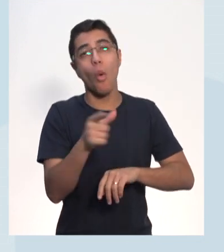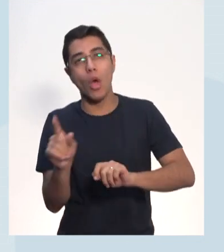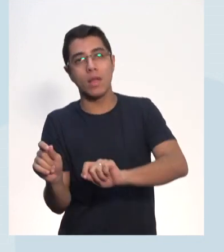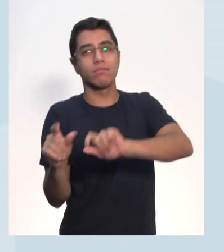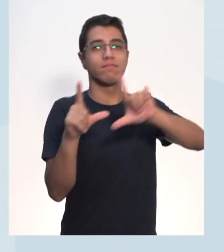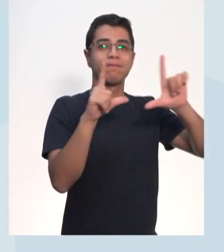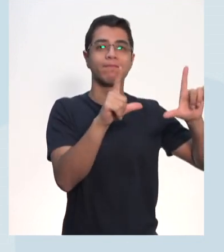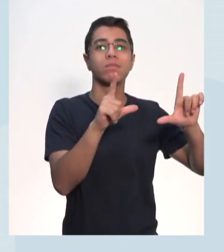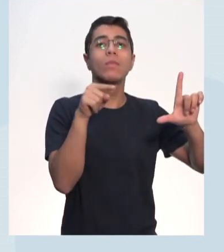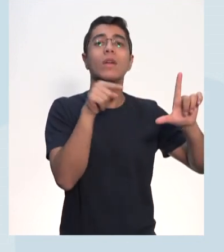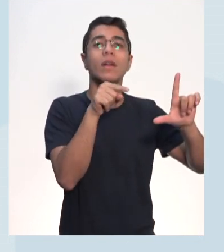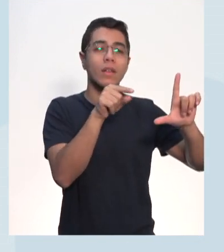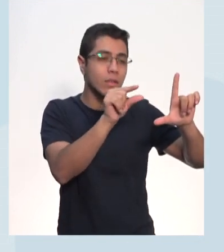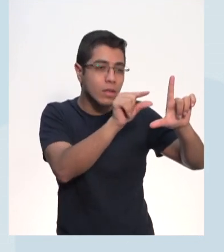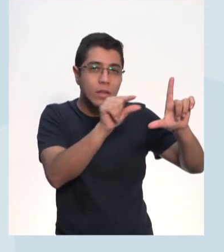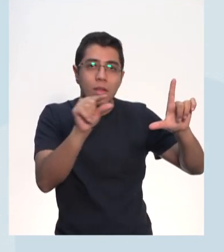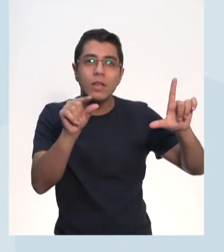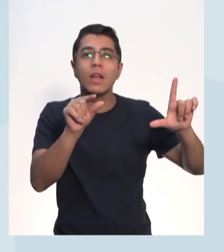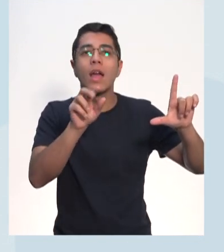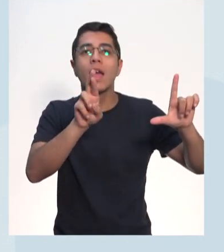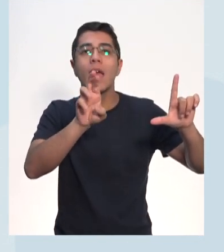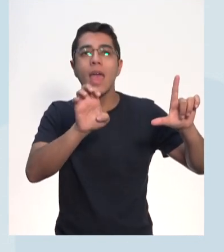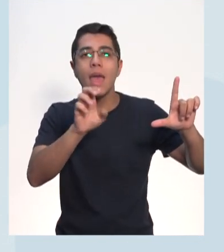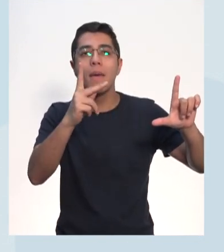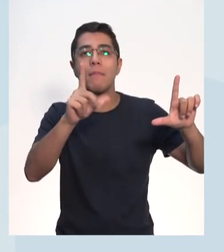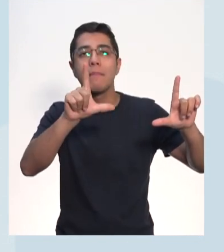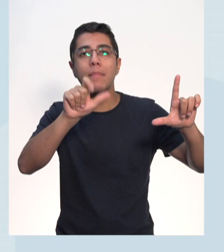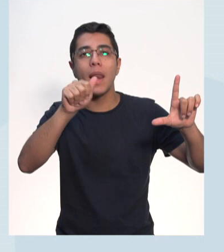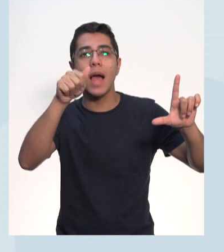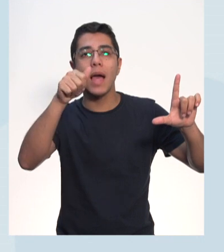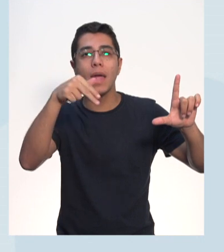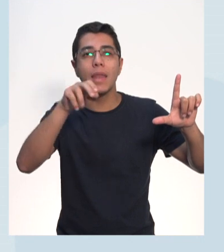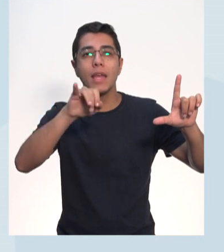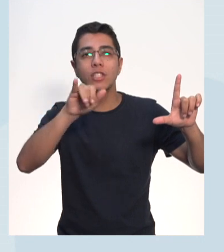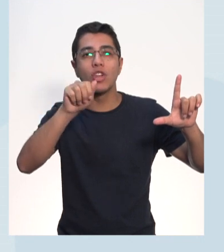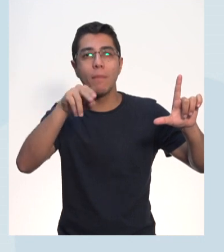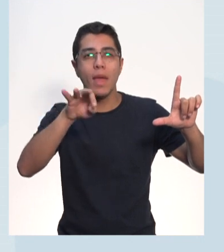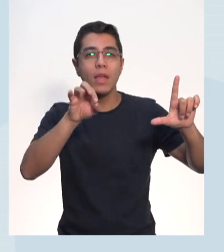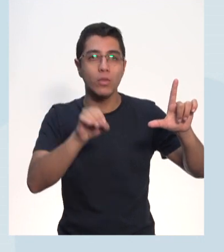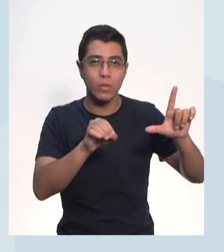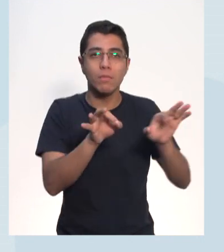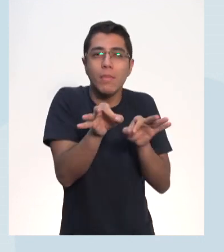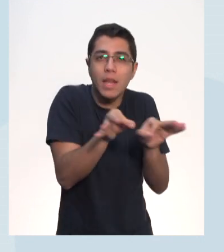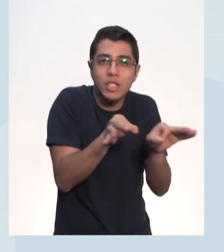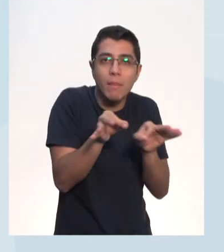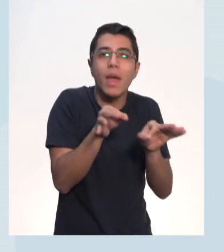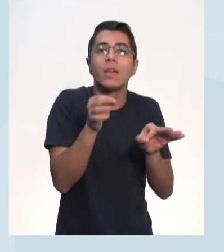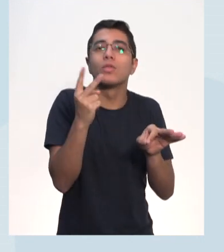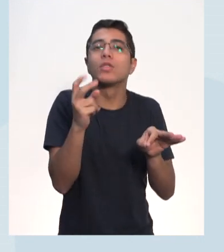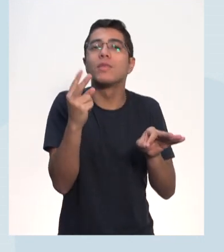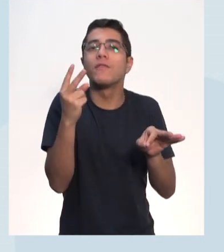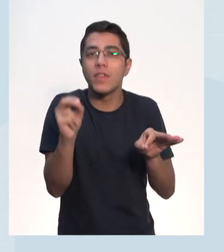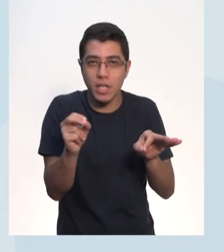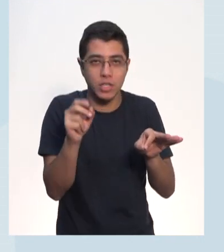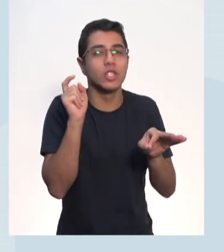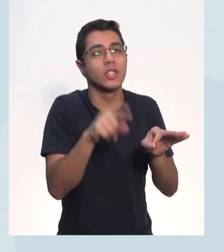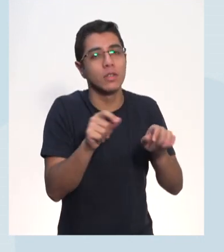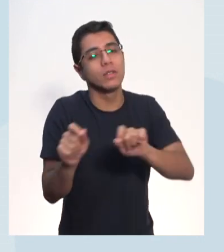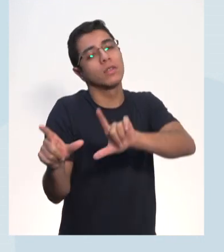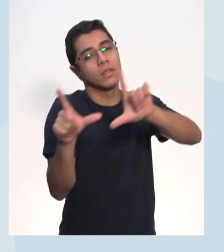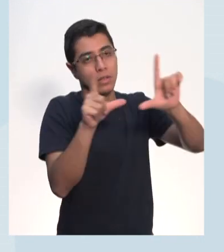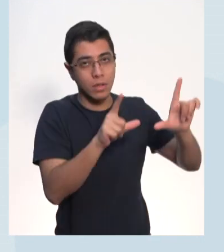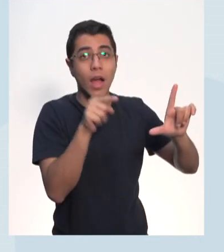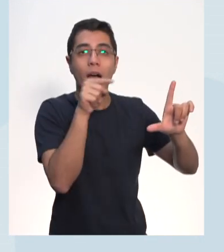replanejamento 2020, na sequência basta clicar em questionário para responder.